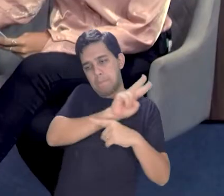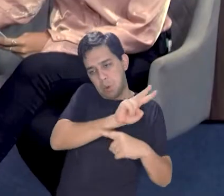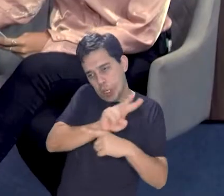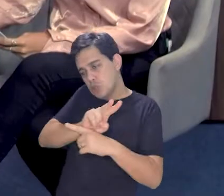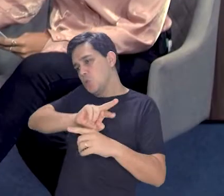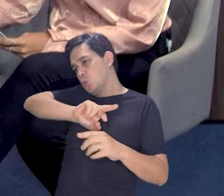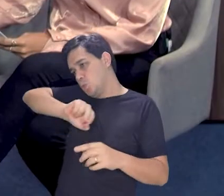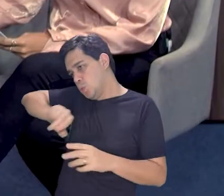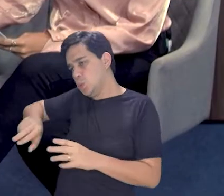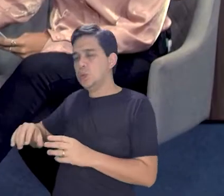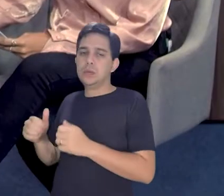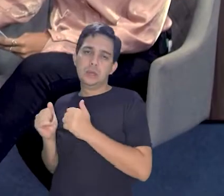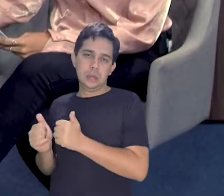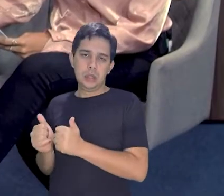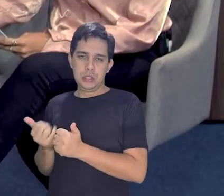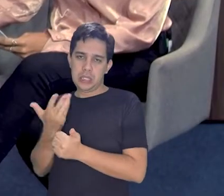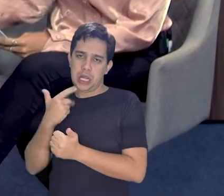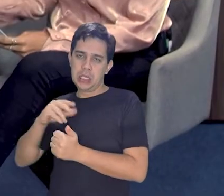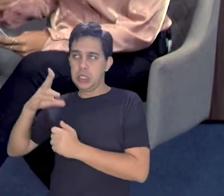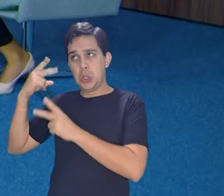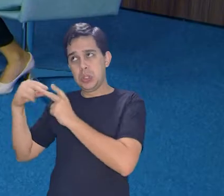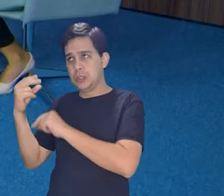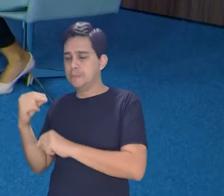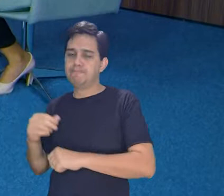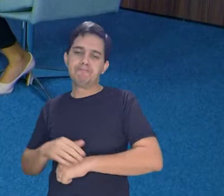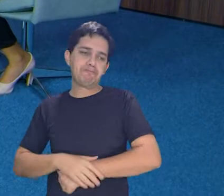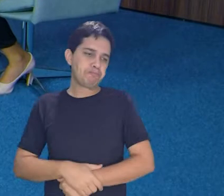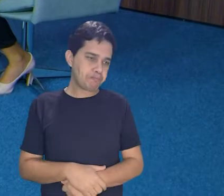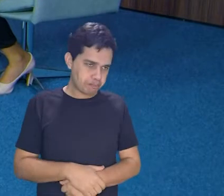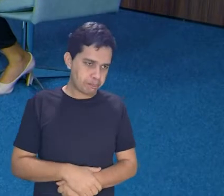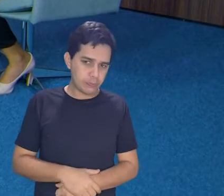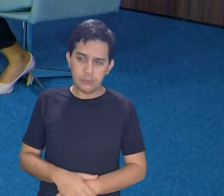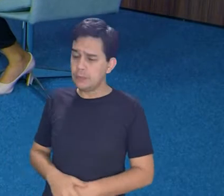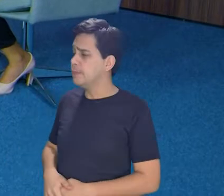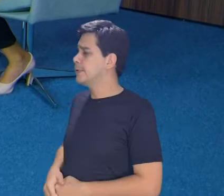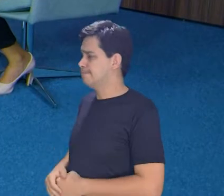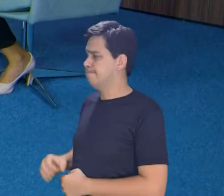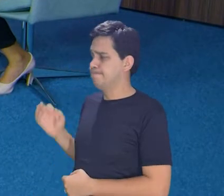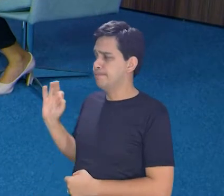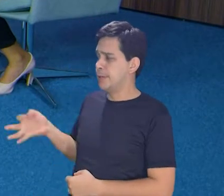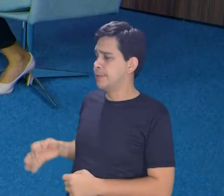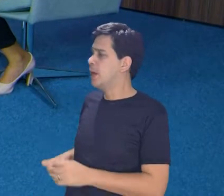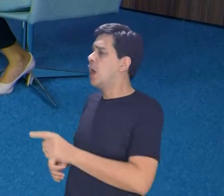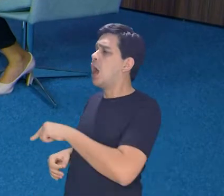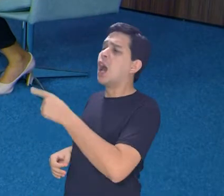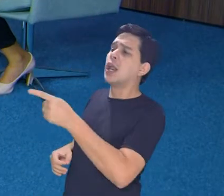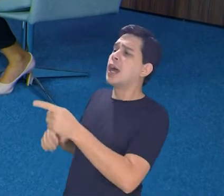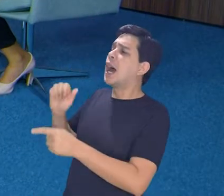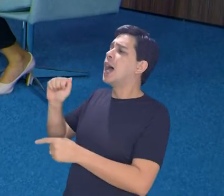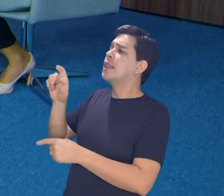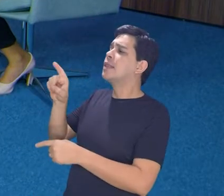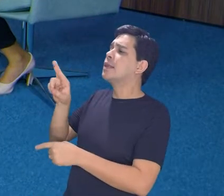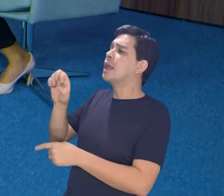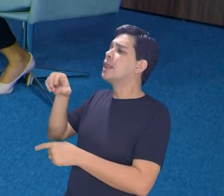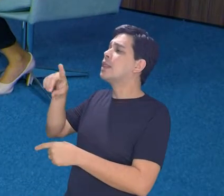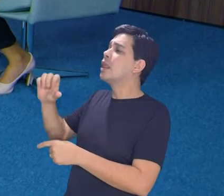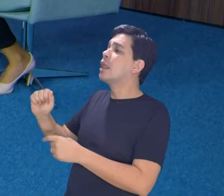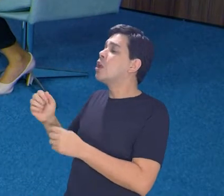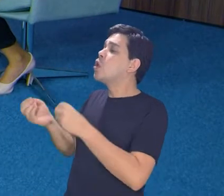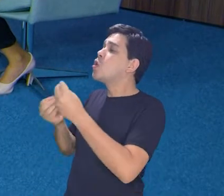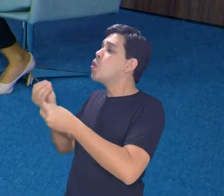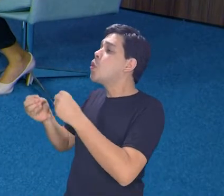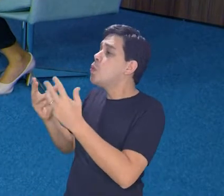protocolos previstos nessa lei. Certo. Agora, doutora Adriana, em que fase se divide a aplicação da lei?